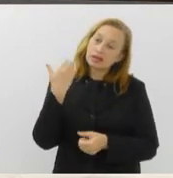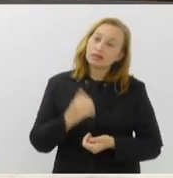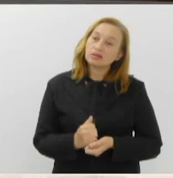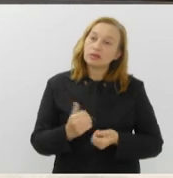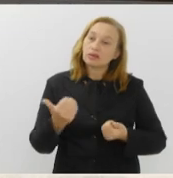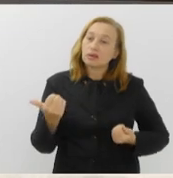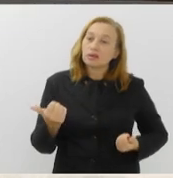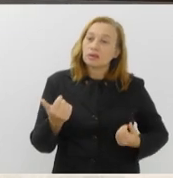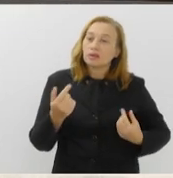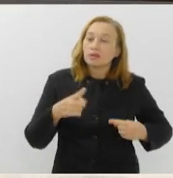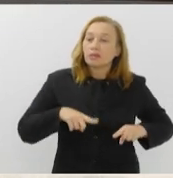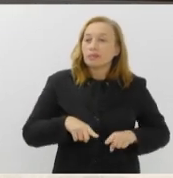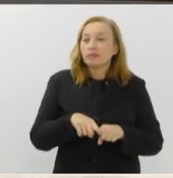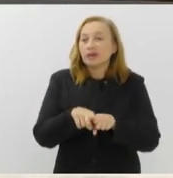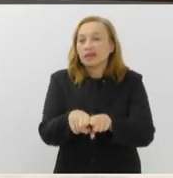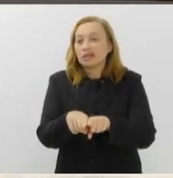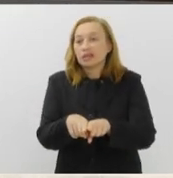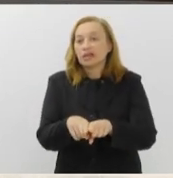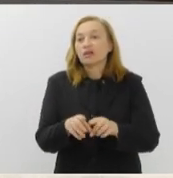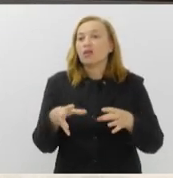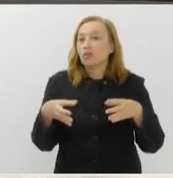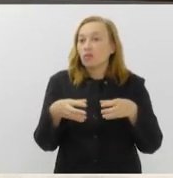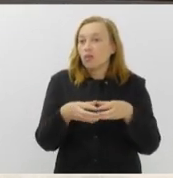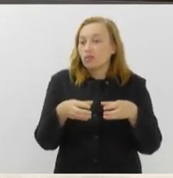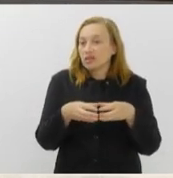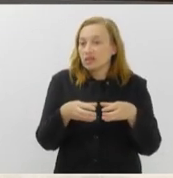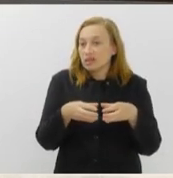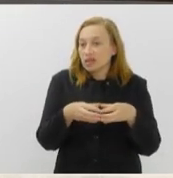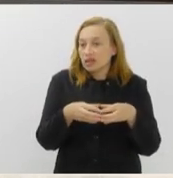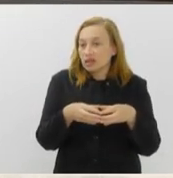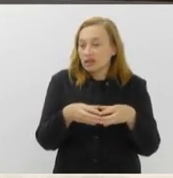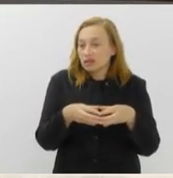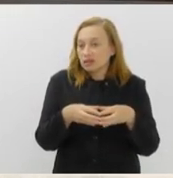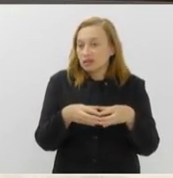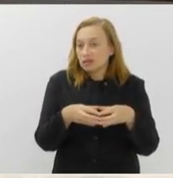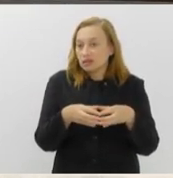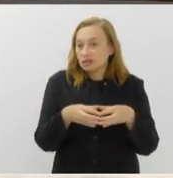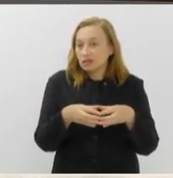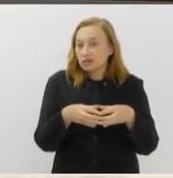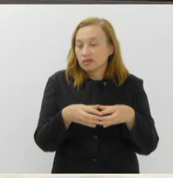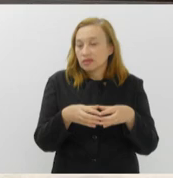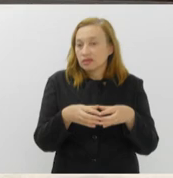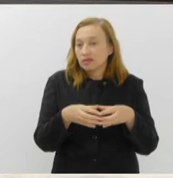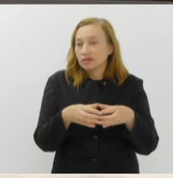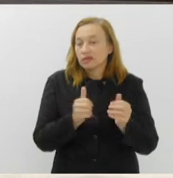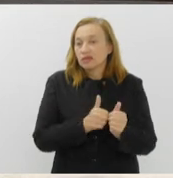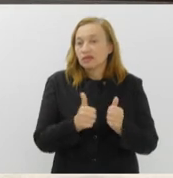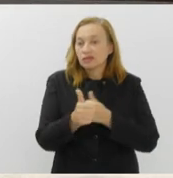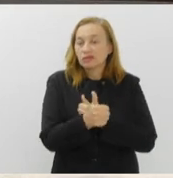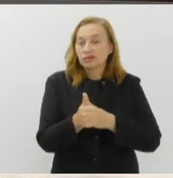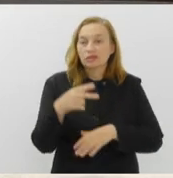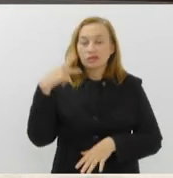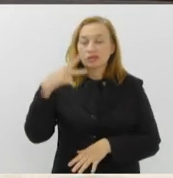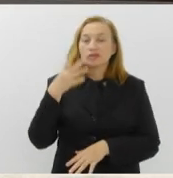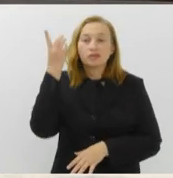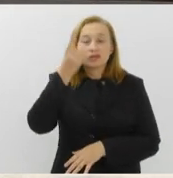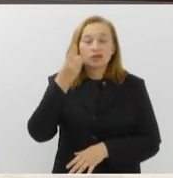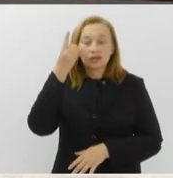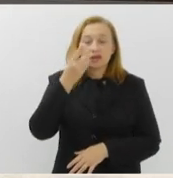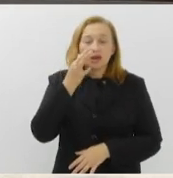com as comissões e as frentes presididas pelo deputado Flávio